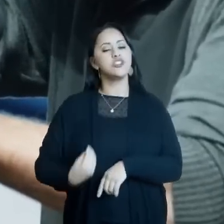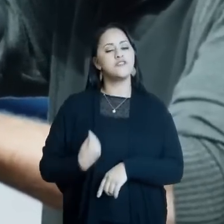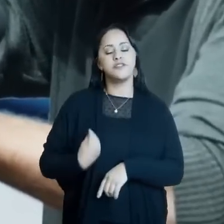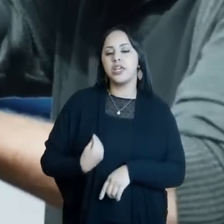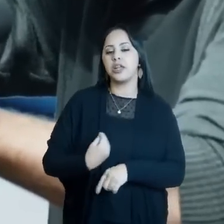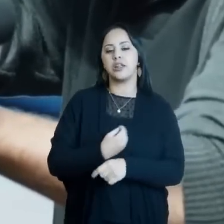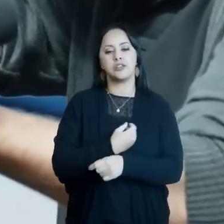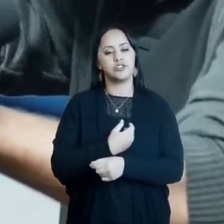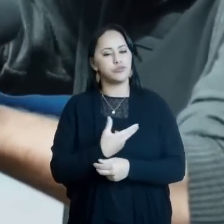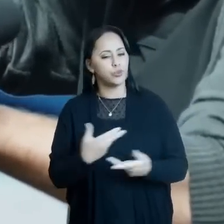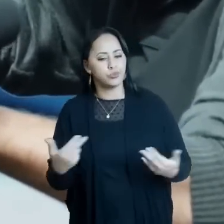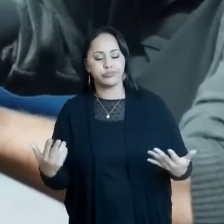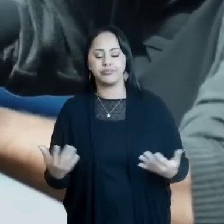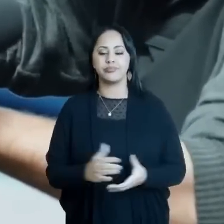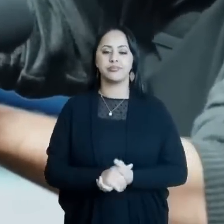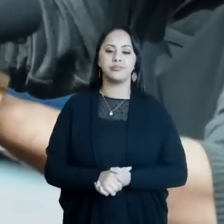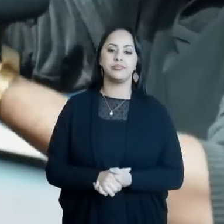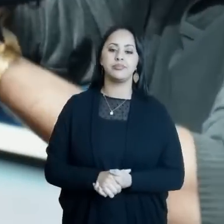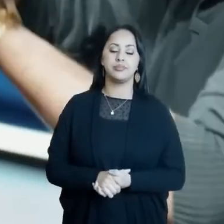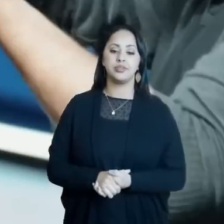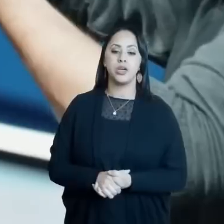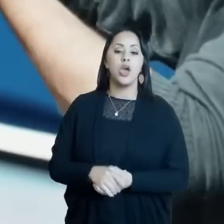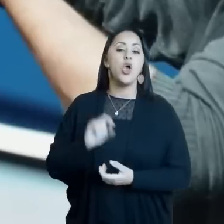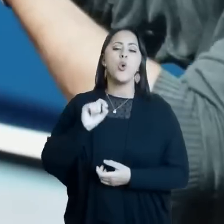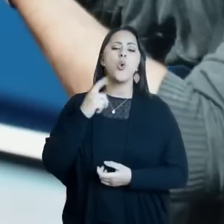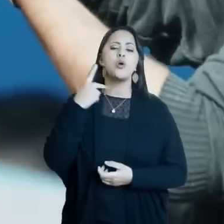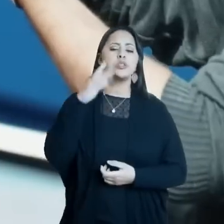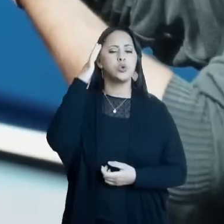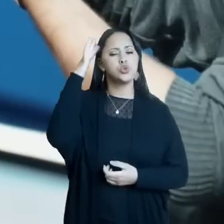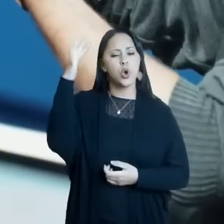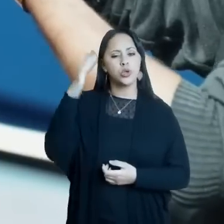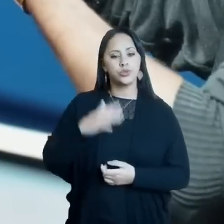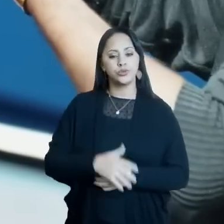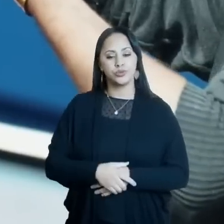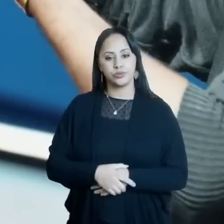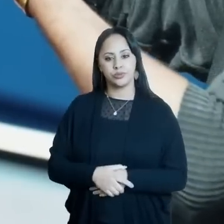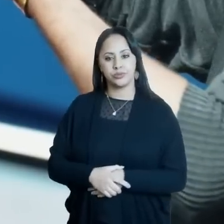tudo. Benção. E qual é o seu sonho?